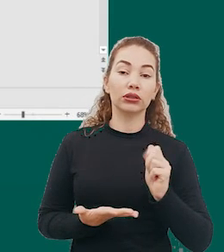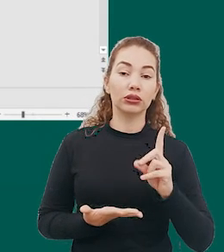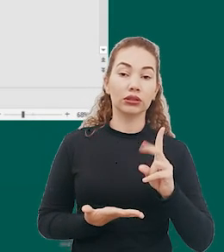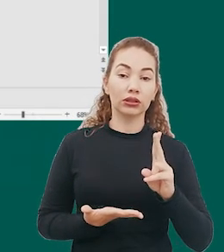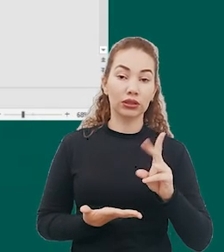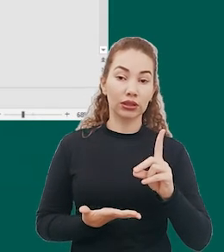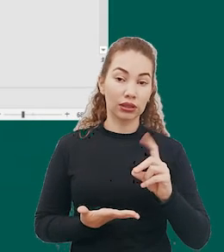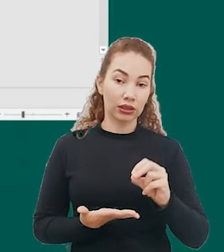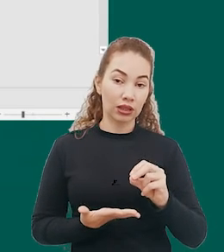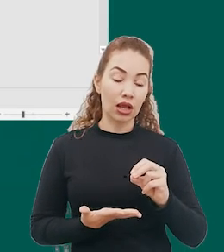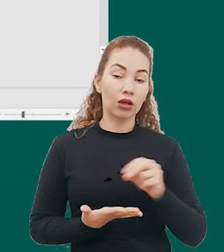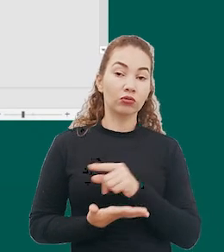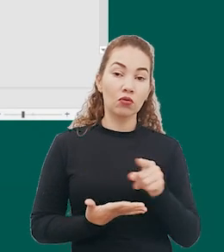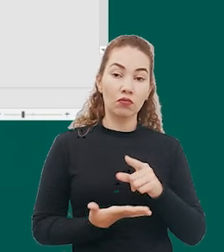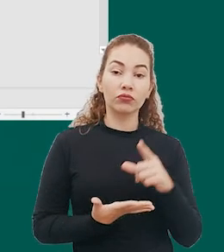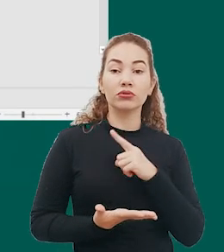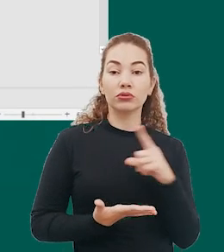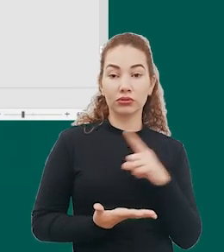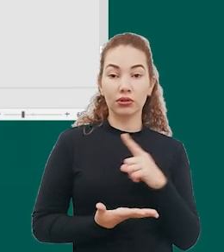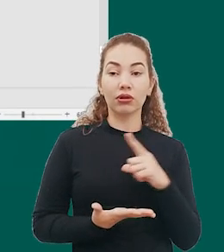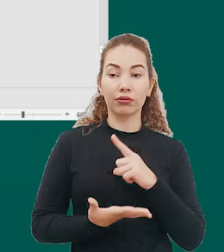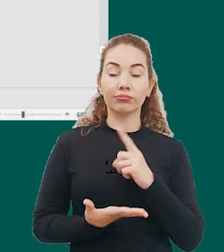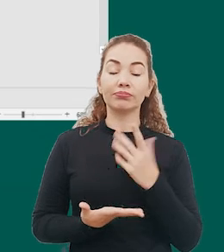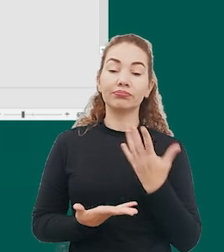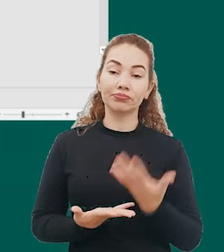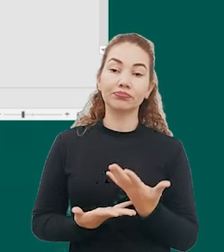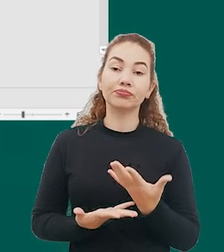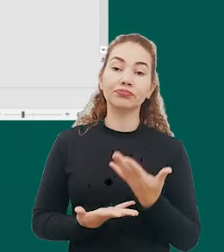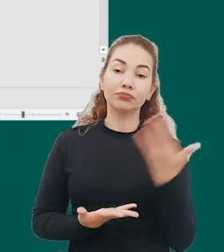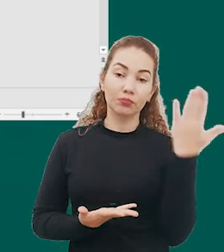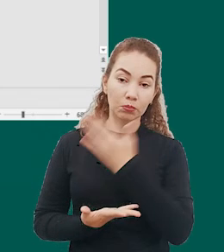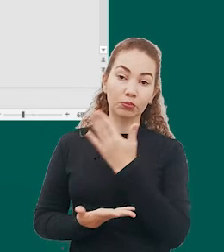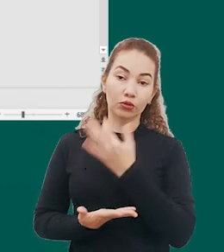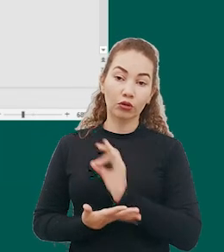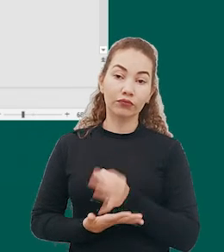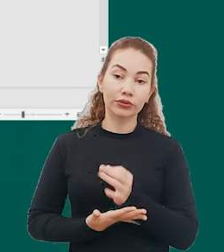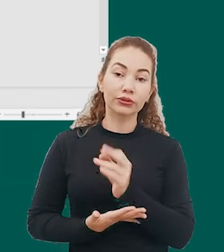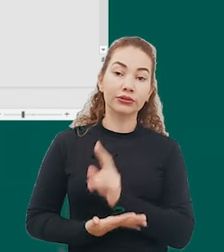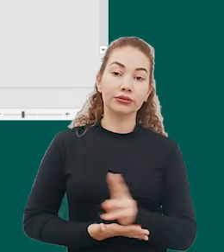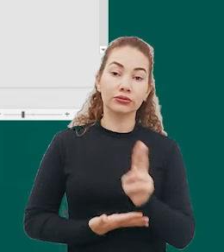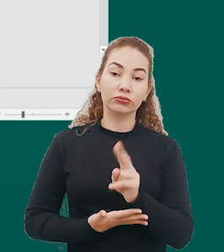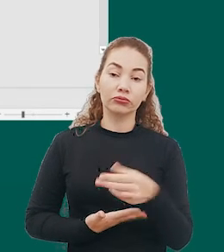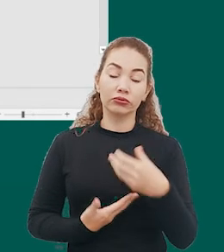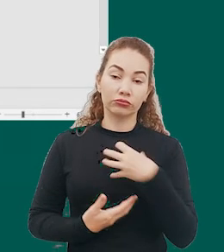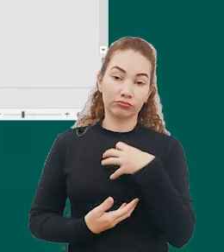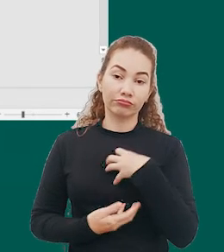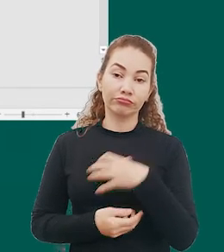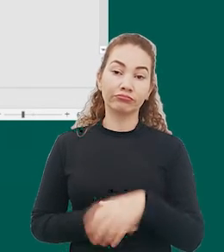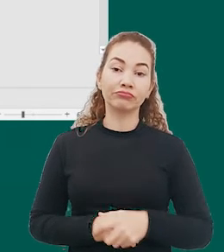laudo, vocês terão, né, a comprovação desta condição.